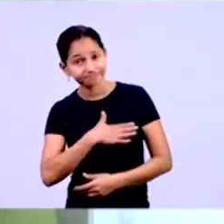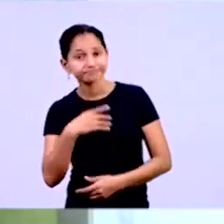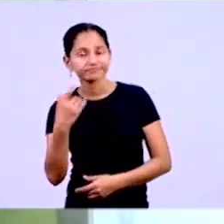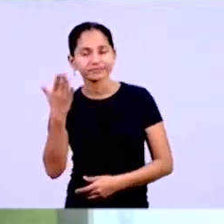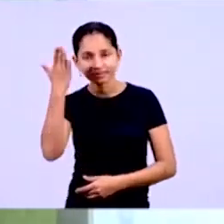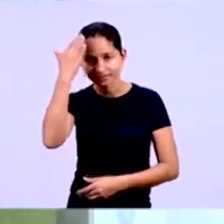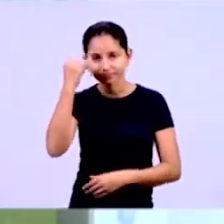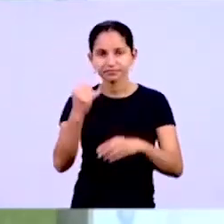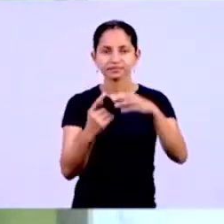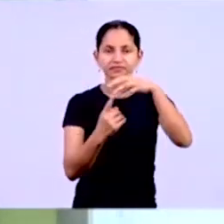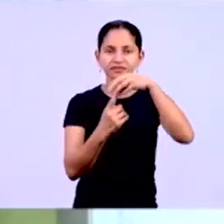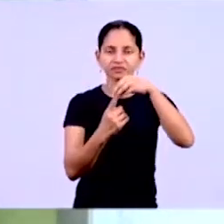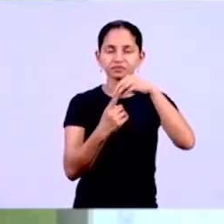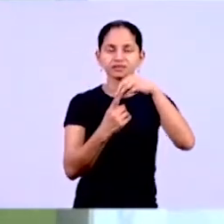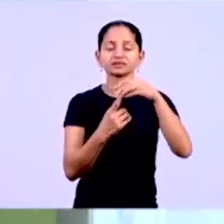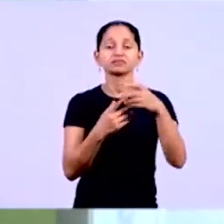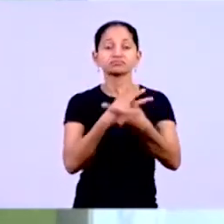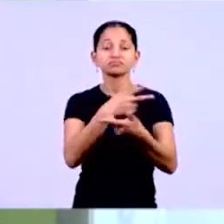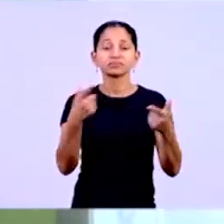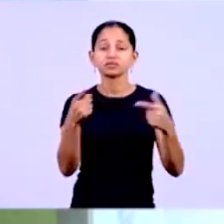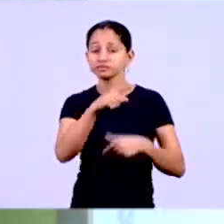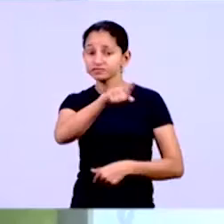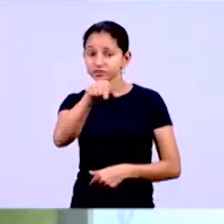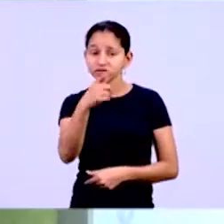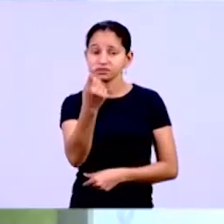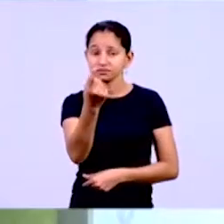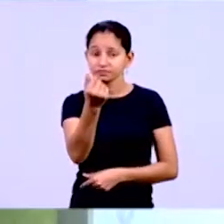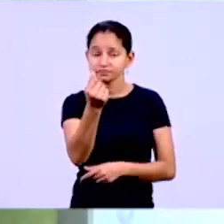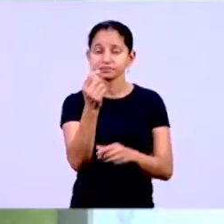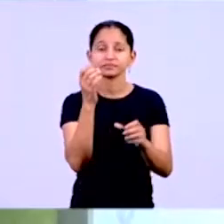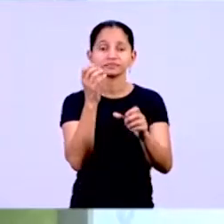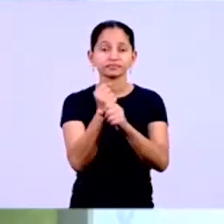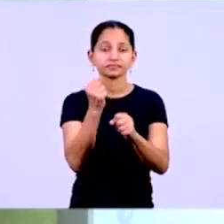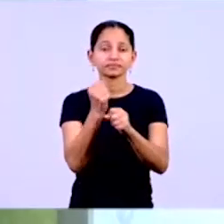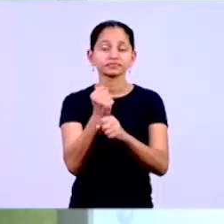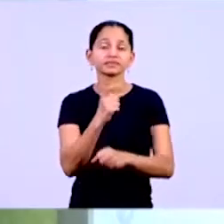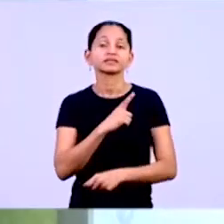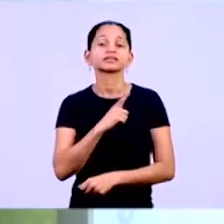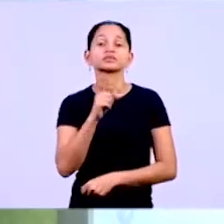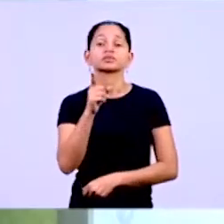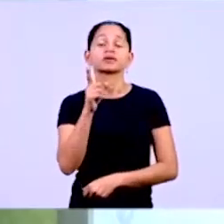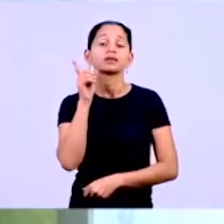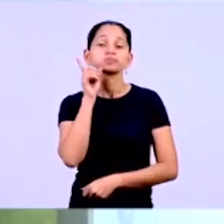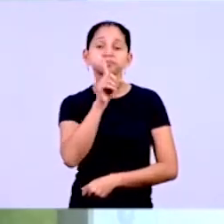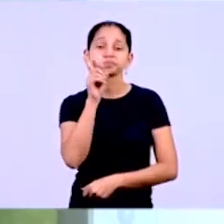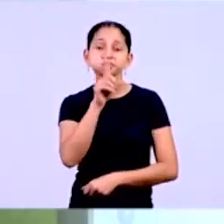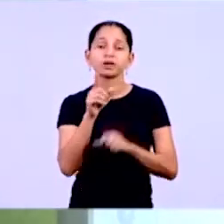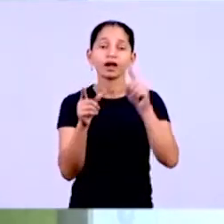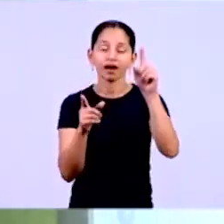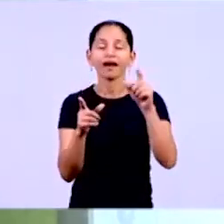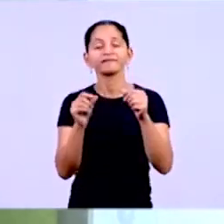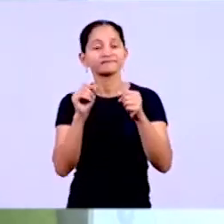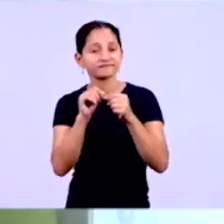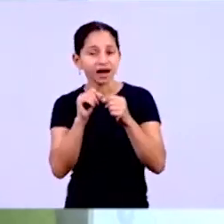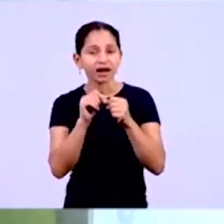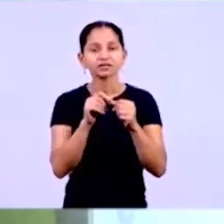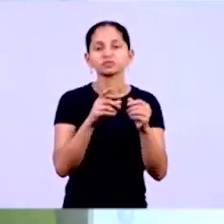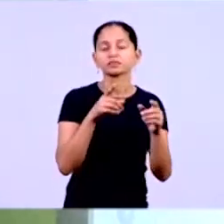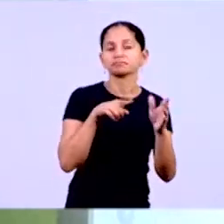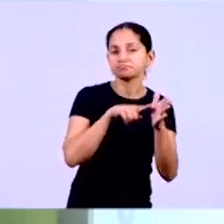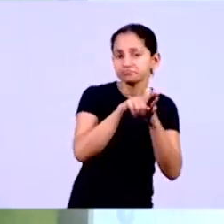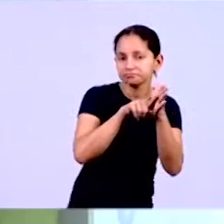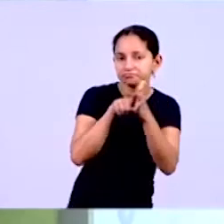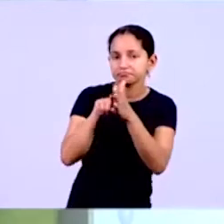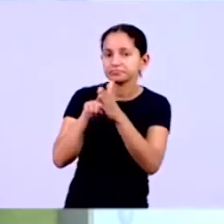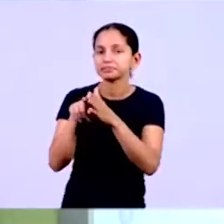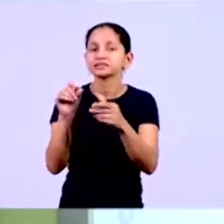antenado, e vocês são da área de finanças, nos Estados Unidos eles têm um quarter, né? Cada trimestre eles fecham um balanço, e esse trimestre a